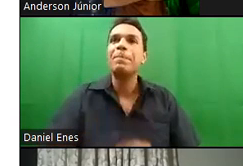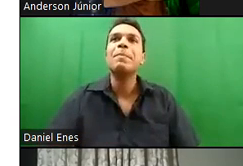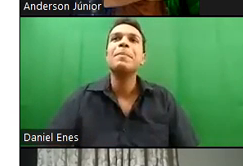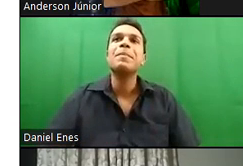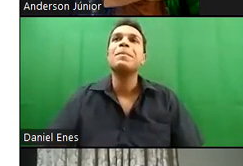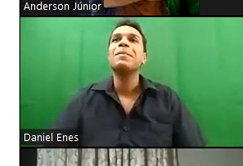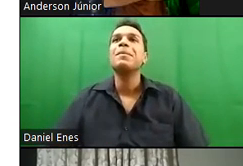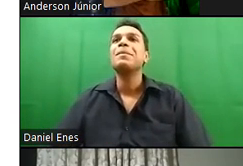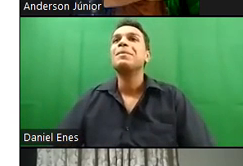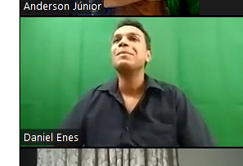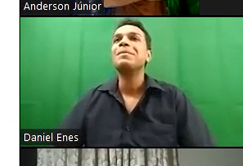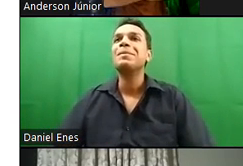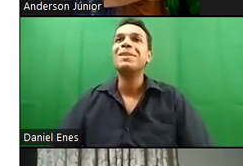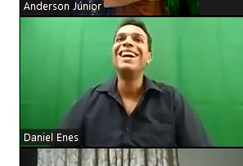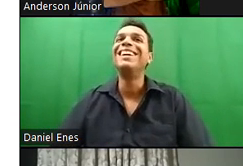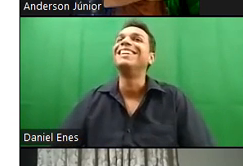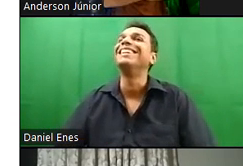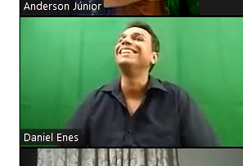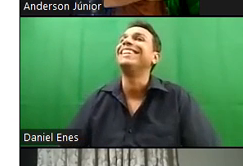aí me confunde com a Adi também.